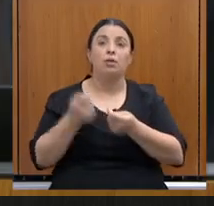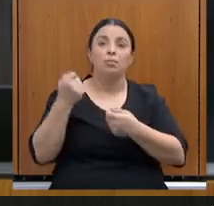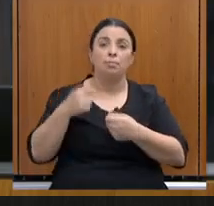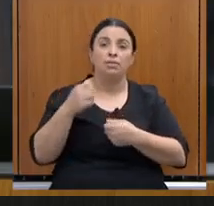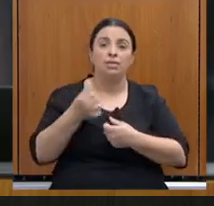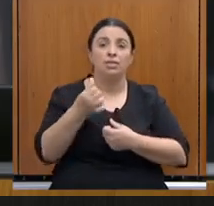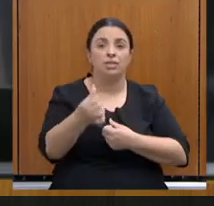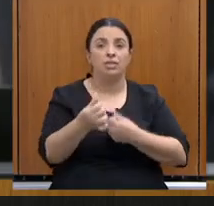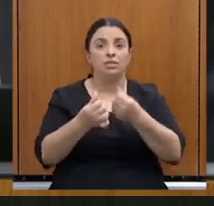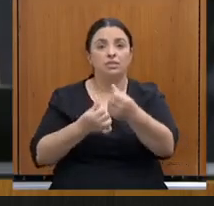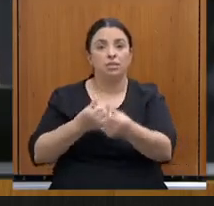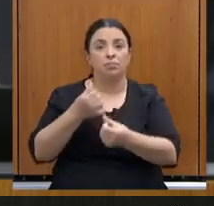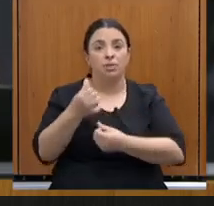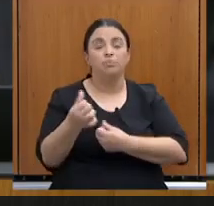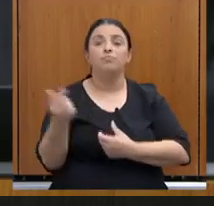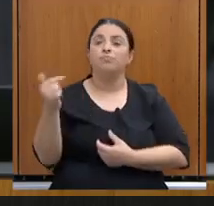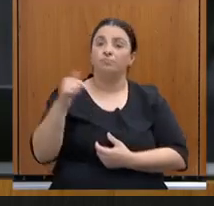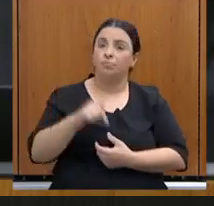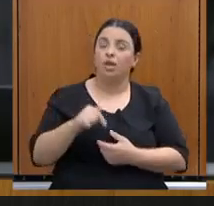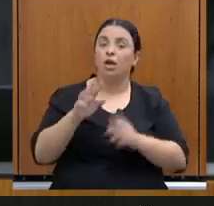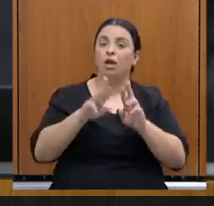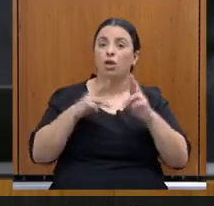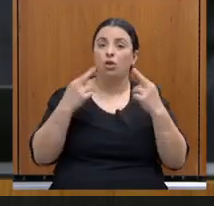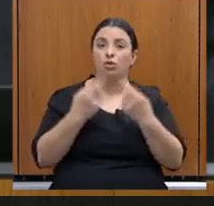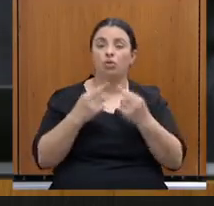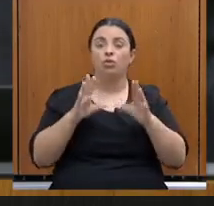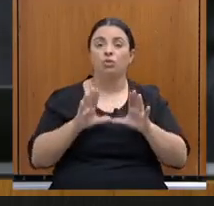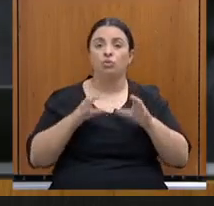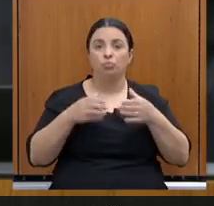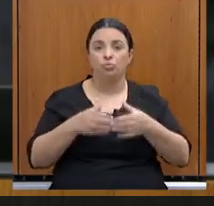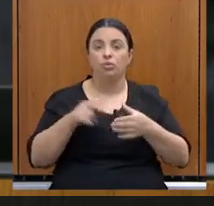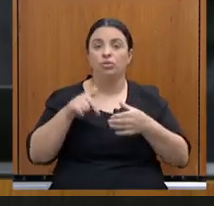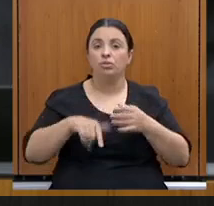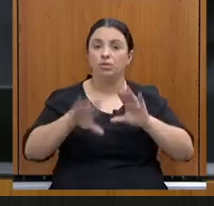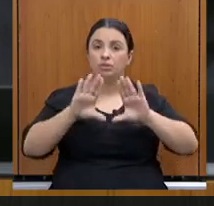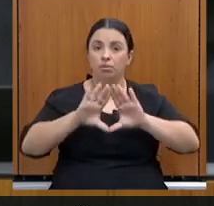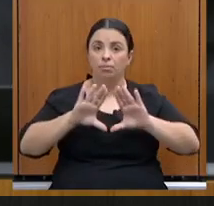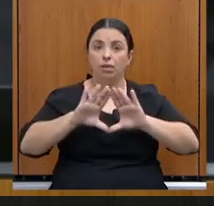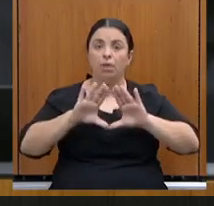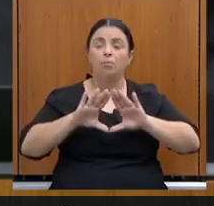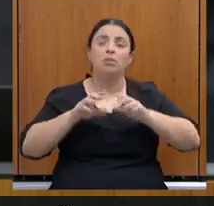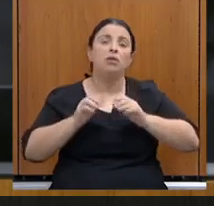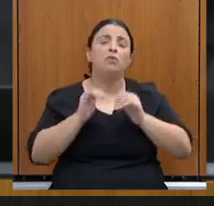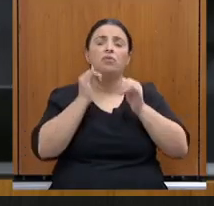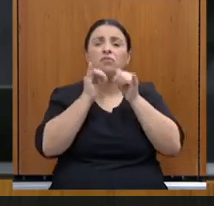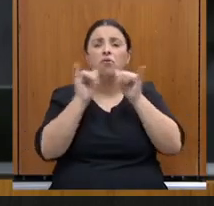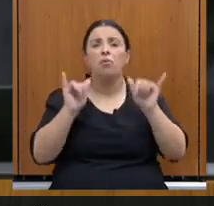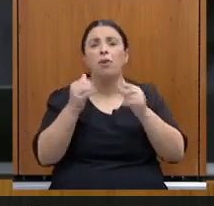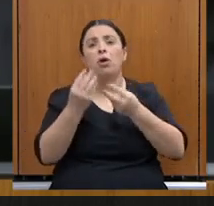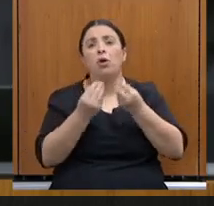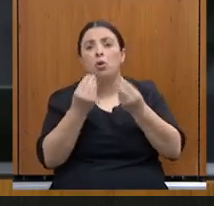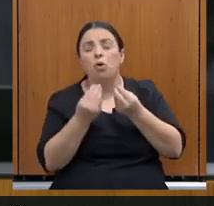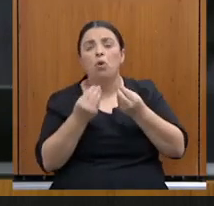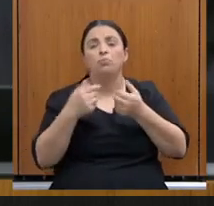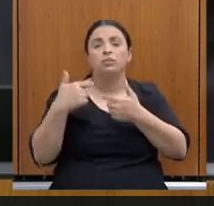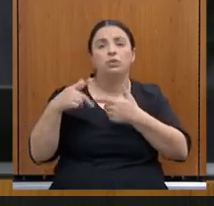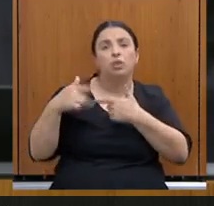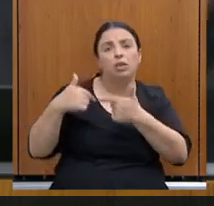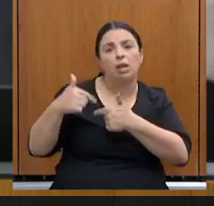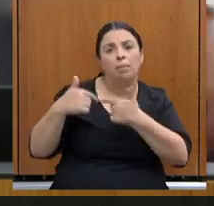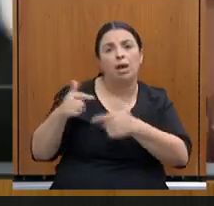semestralmente às reuniões das comissões da Assembleia para prestar informações sobre a gestão de suas